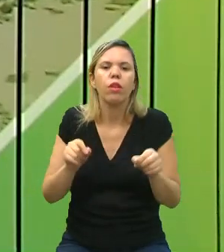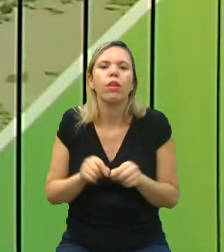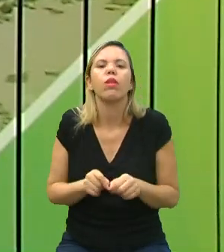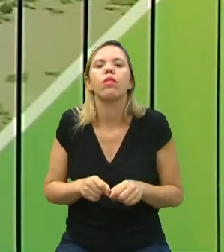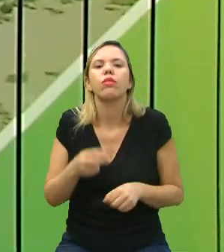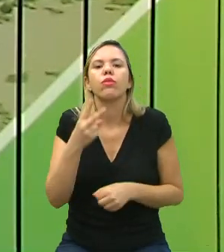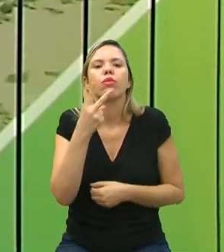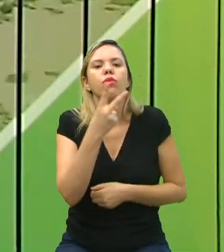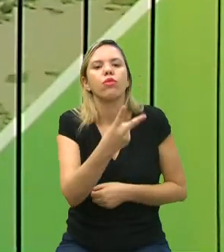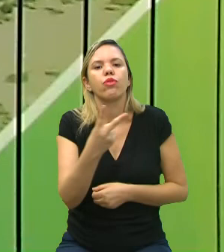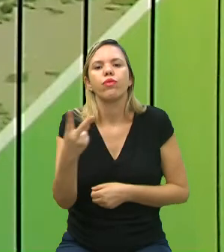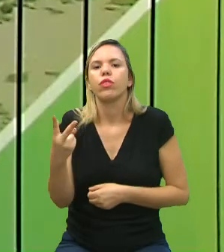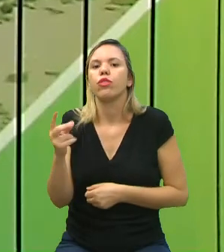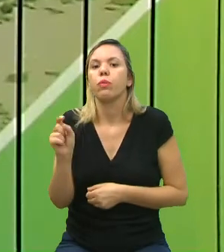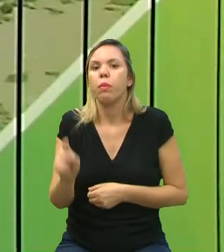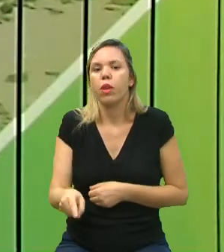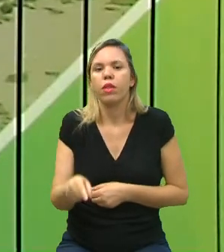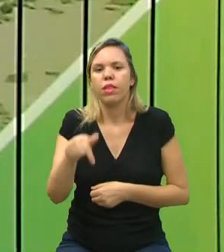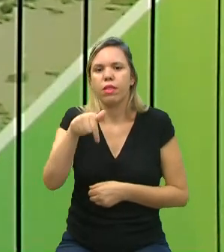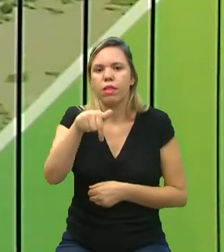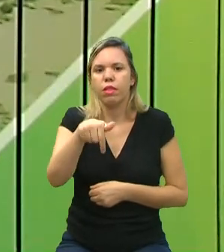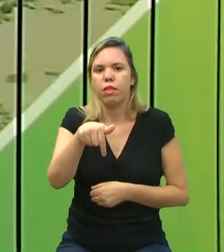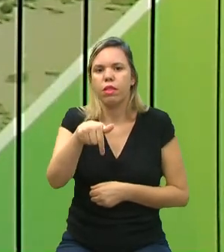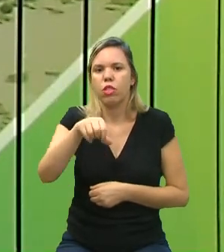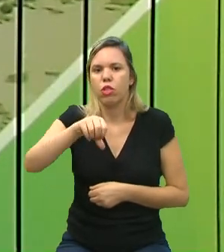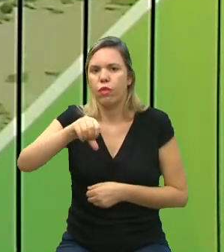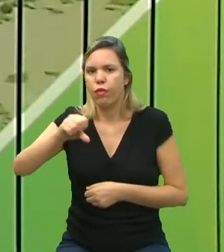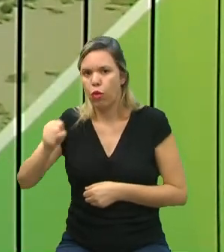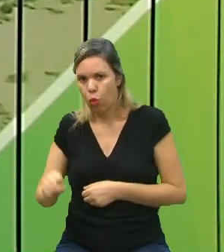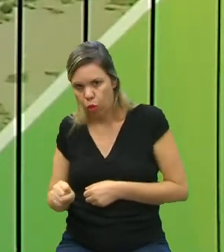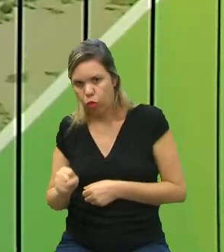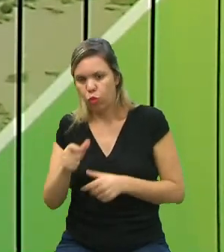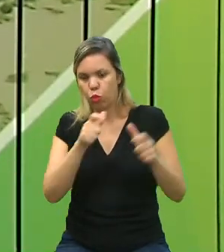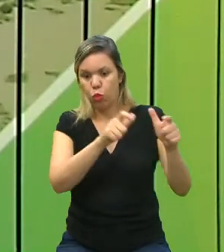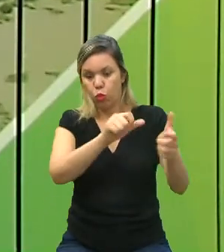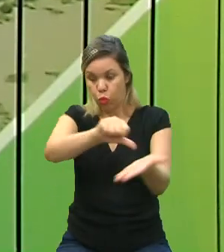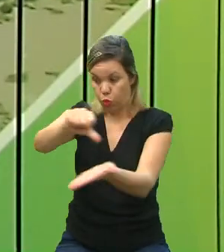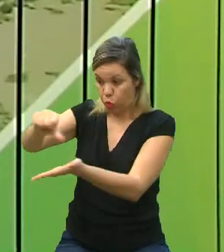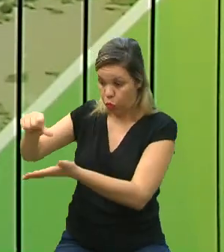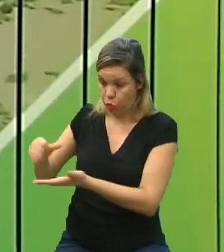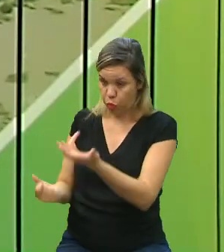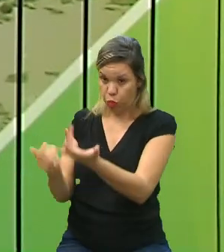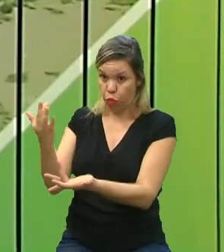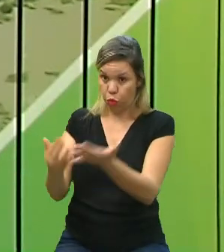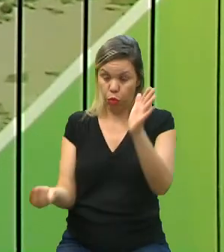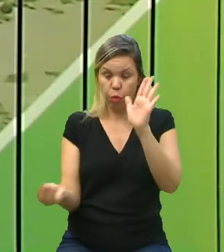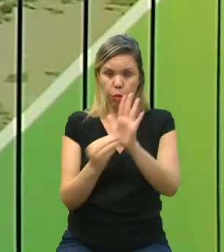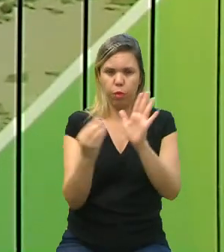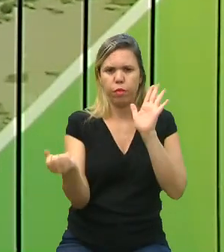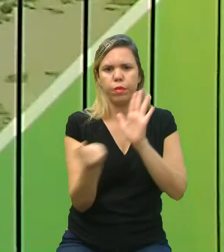222.798 focos de incêndio registrados, 12% a mais que